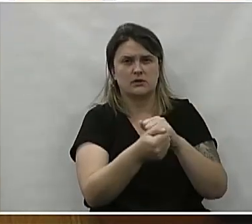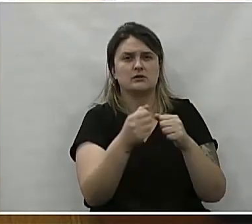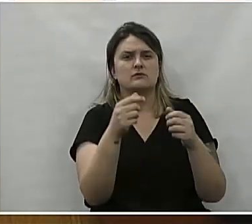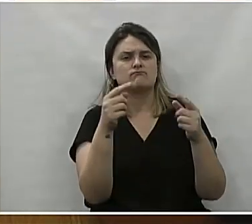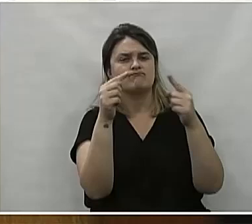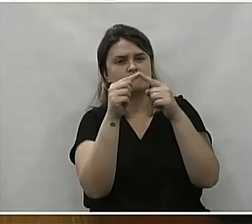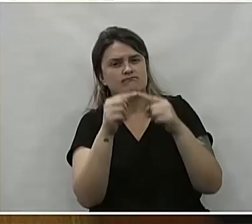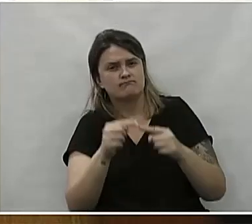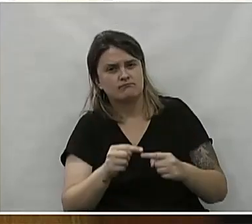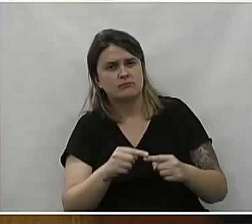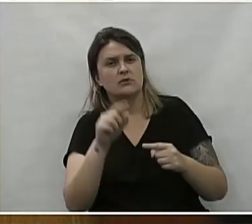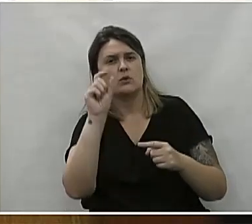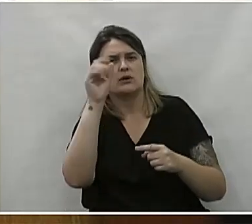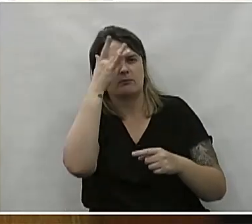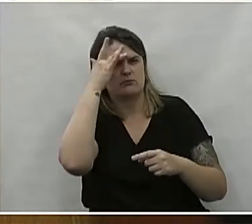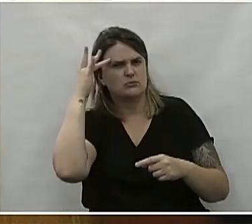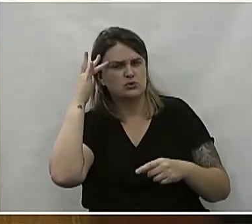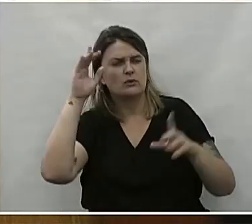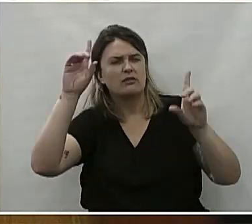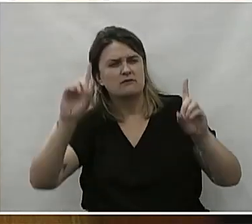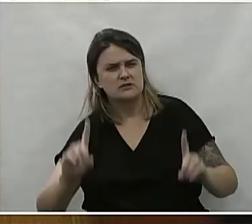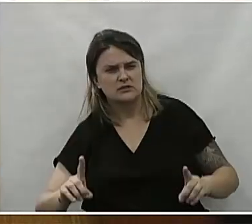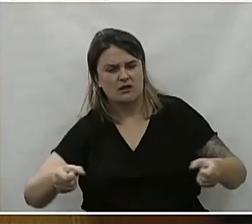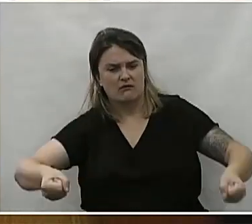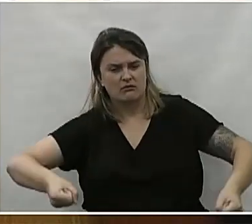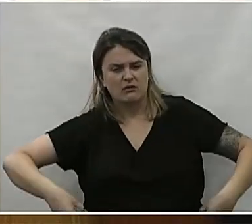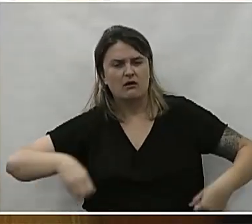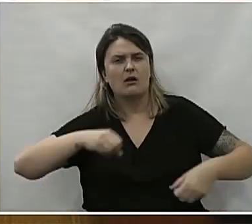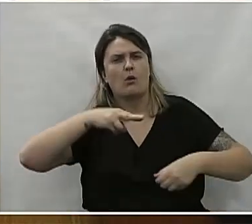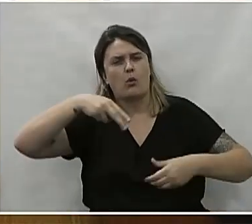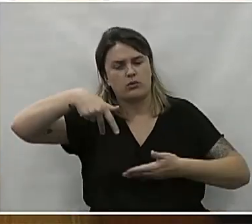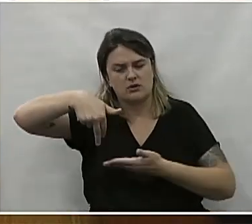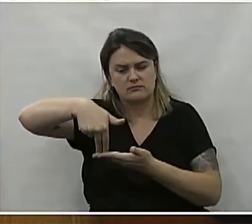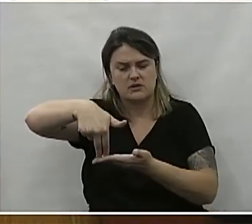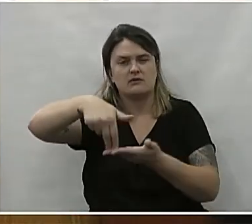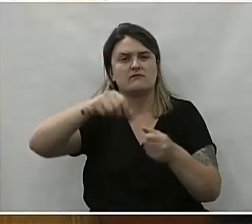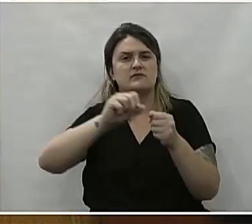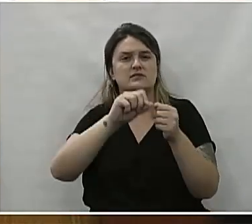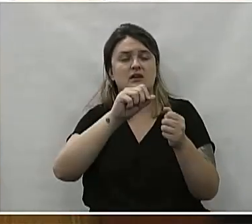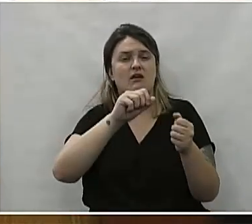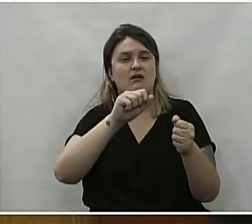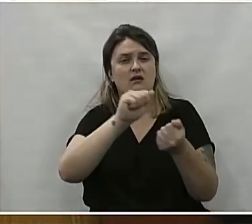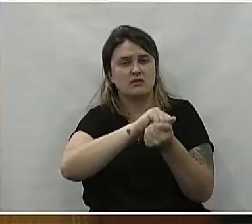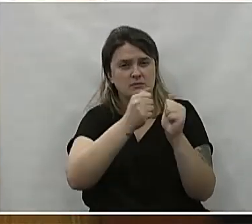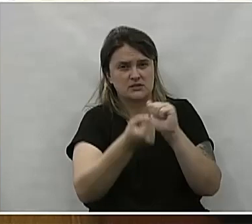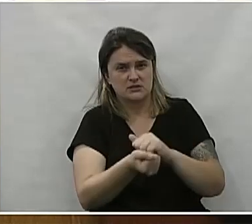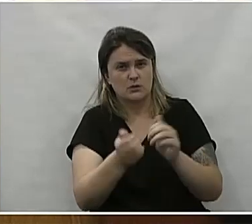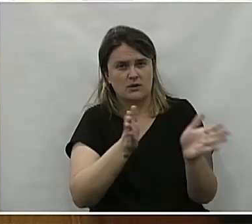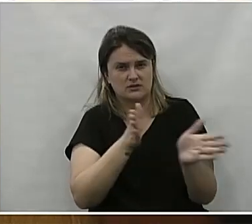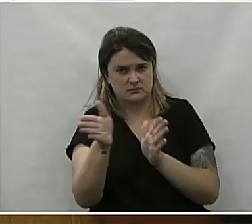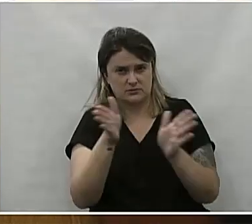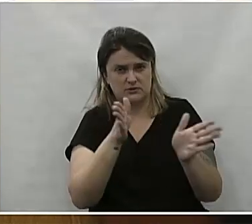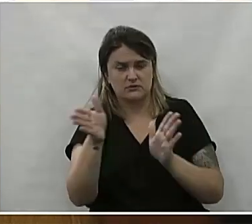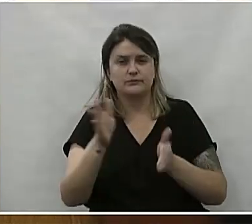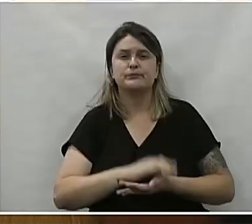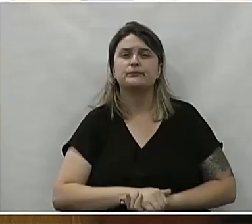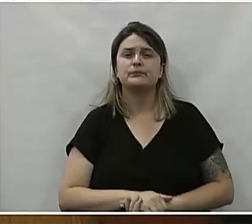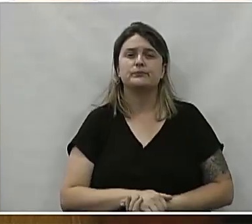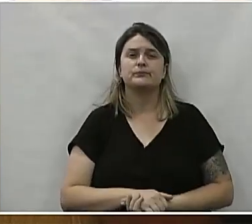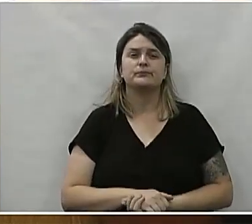necessidades específicas das pessoas com mobilidade reduzida Bem como a adaptação dos locais de votação para garantir a sua possibilidade